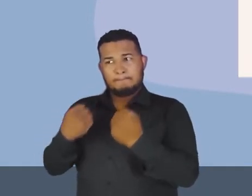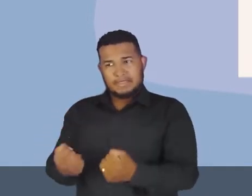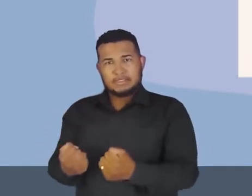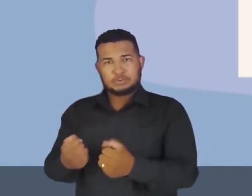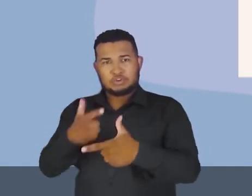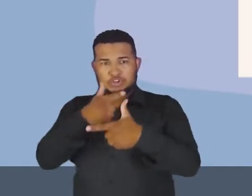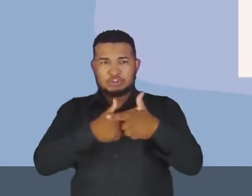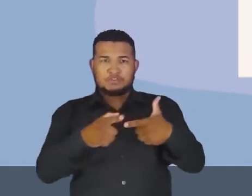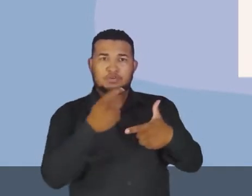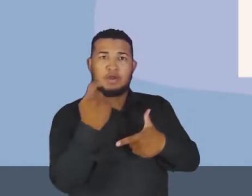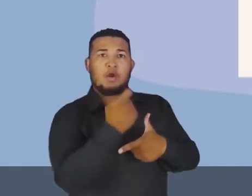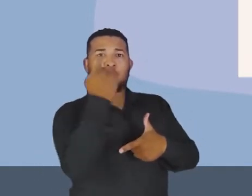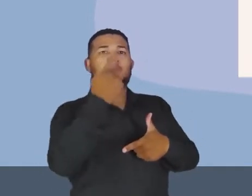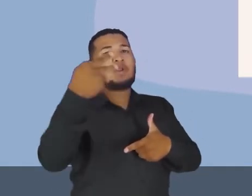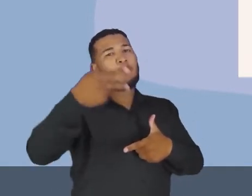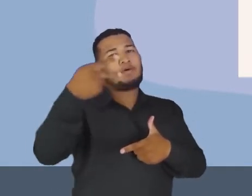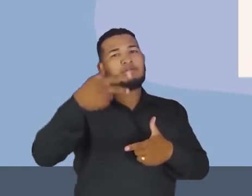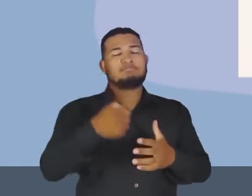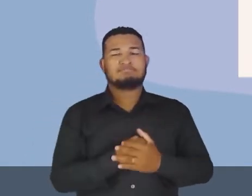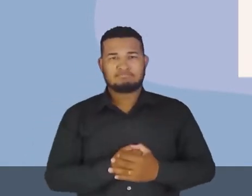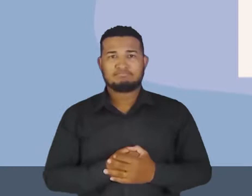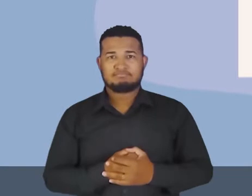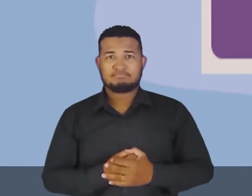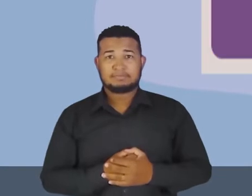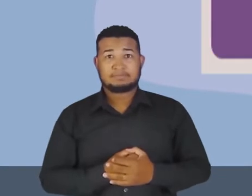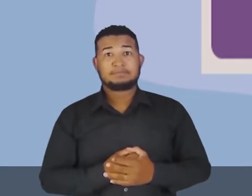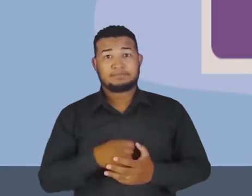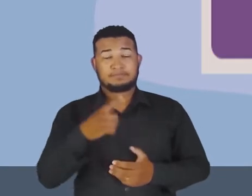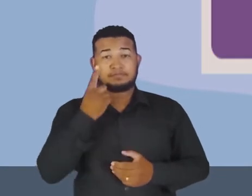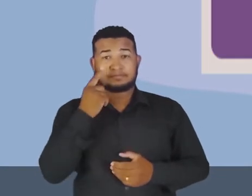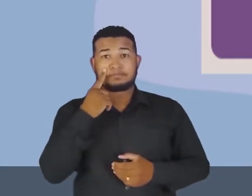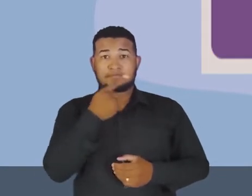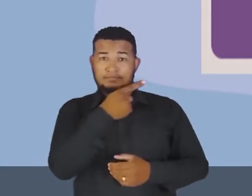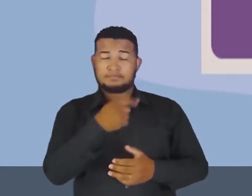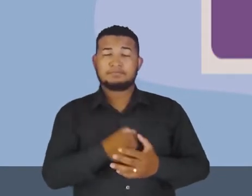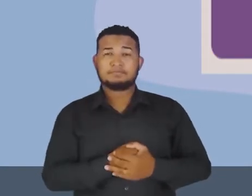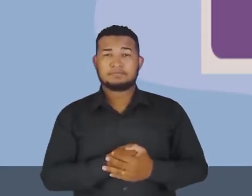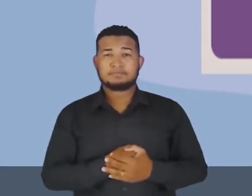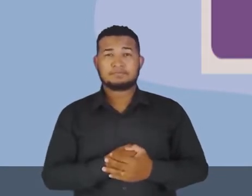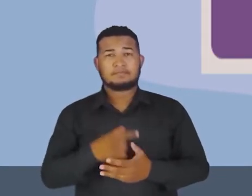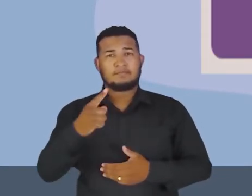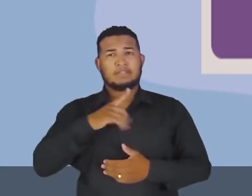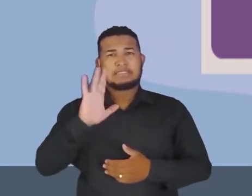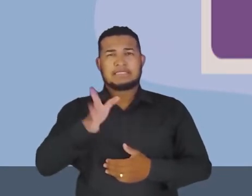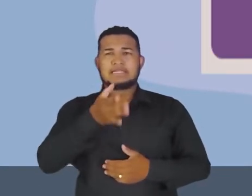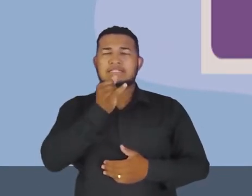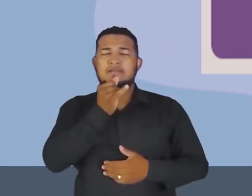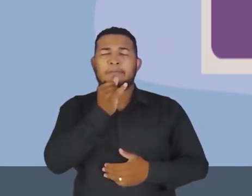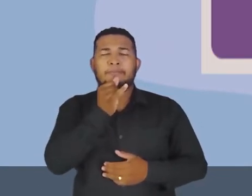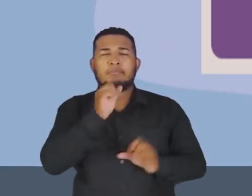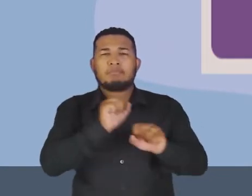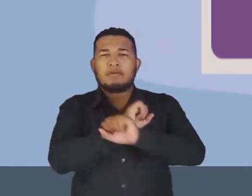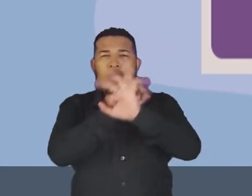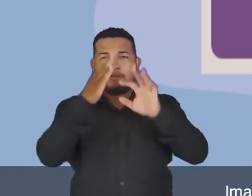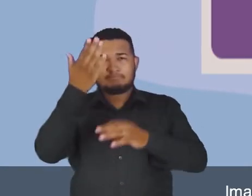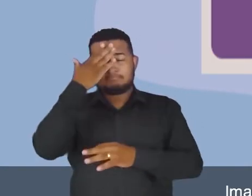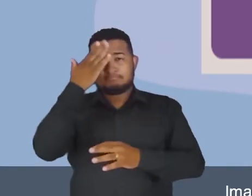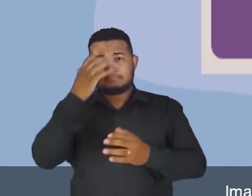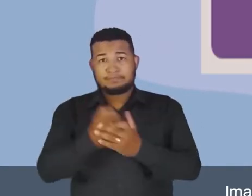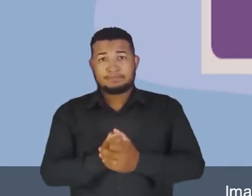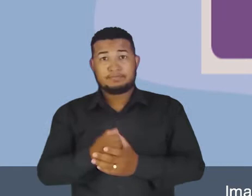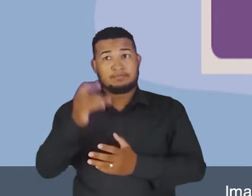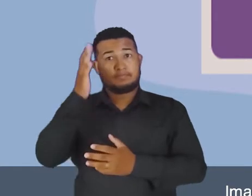altura ao quadrado. Continua no slide, perceba aqui que nós temos uma Um exemplo para você entender. Imagina